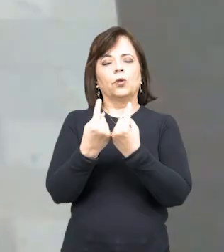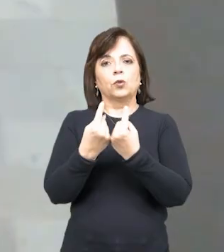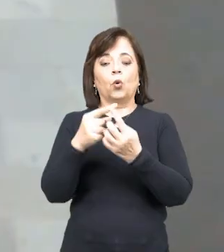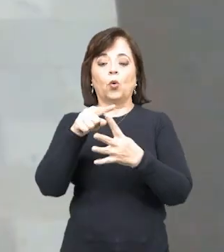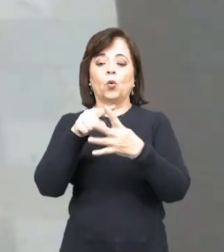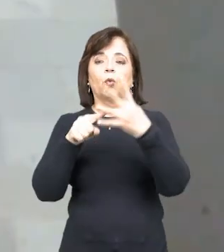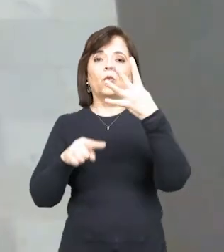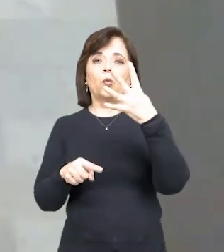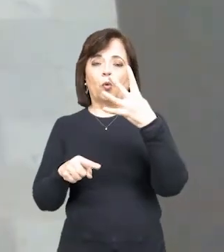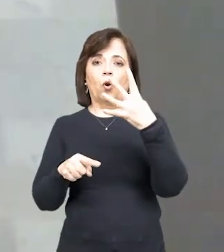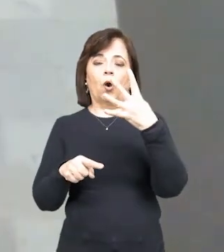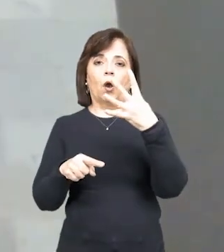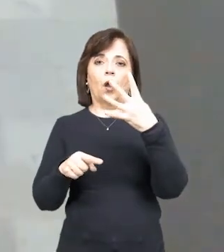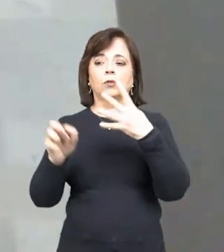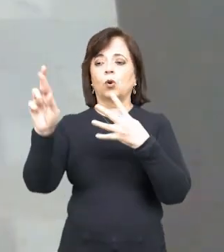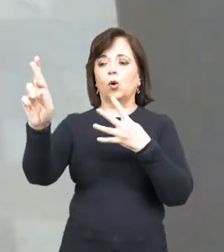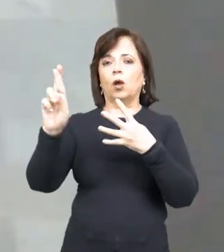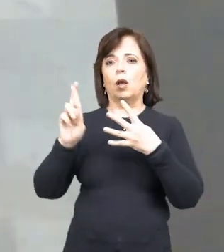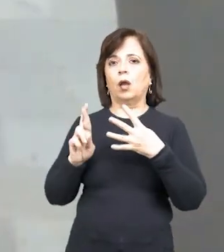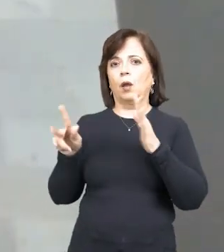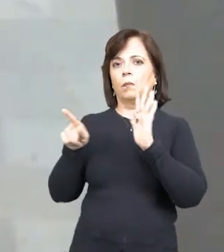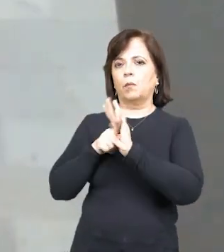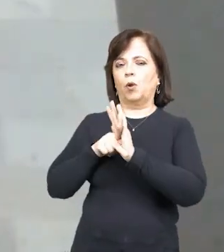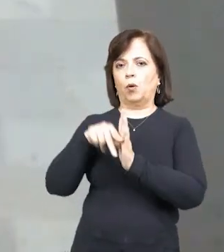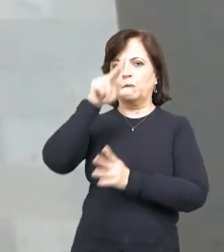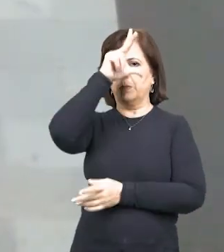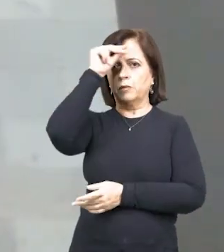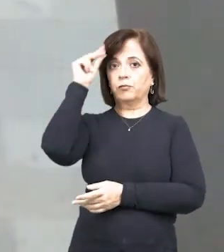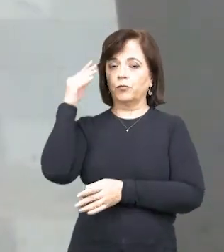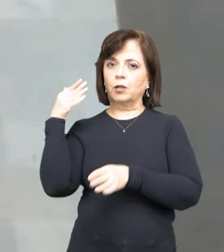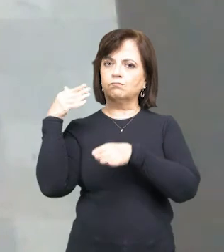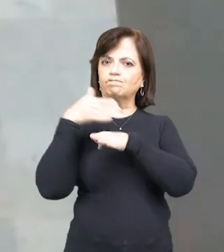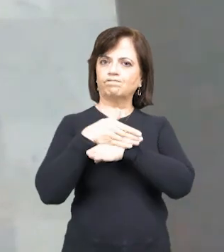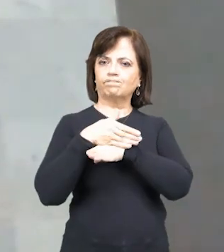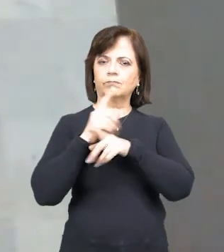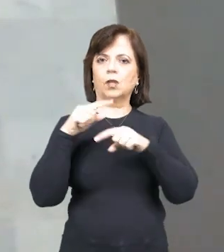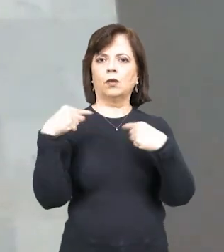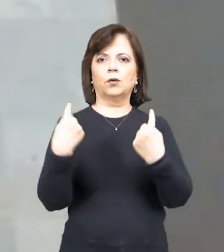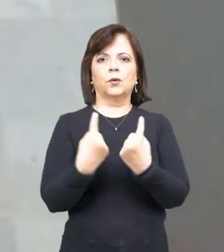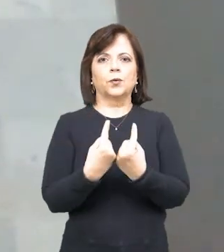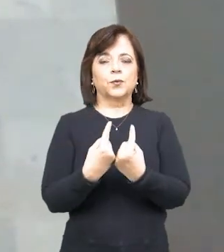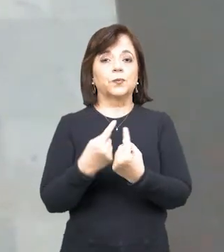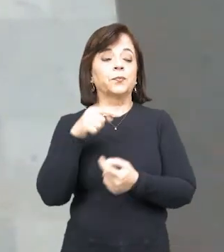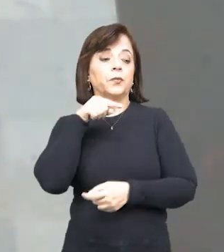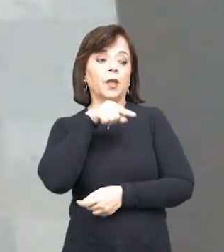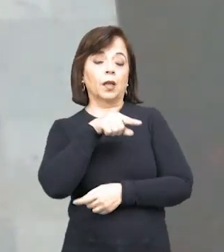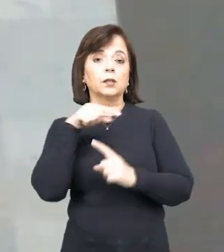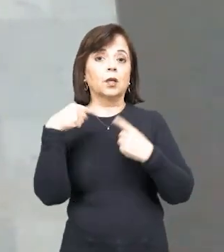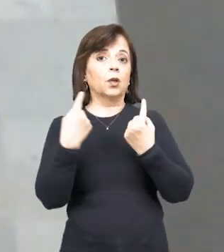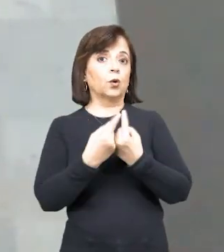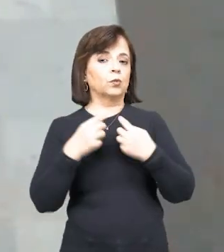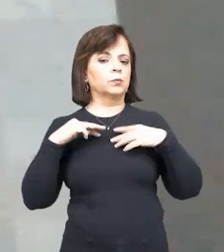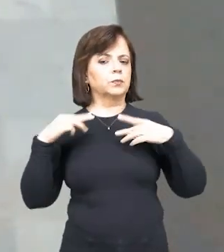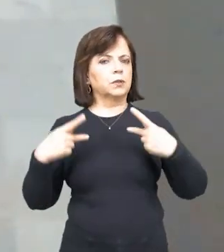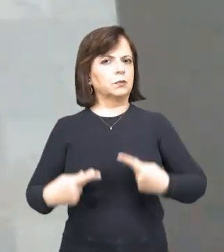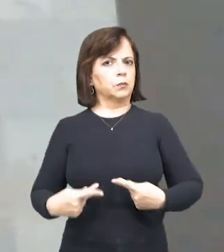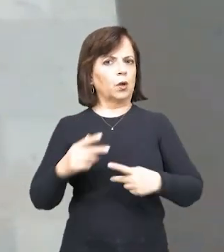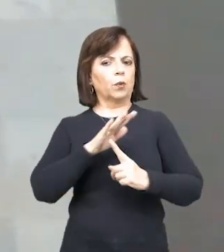reunião e dos quais 4 foram representados pelo próprio prefeito. E nessa reunião, o Ministério